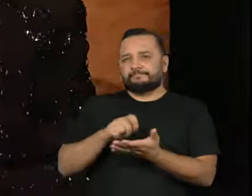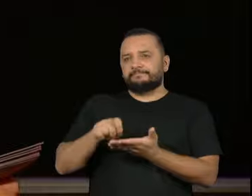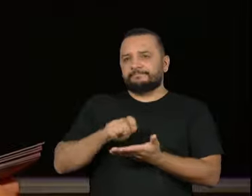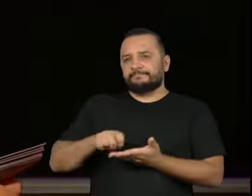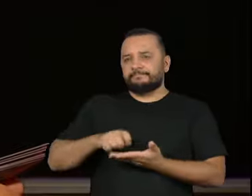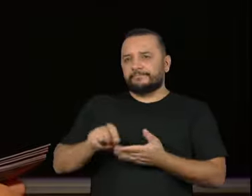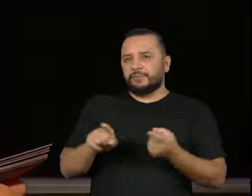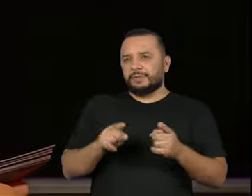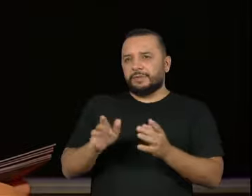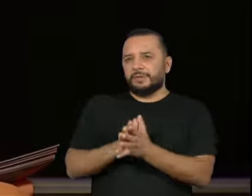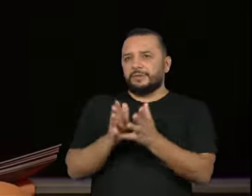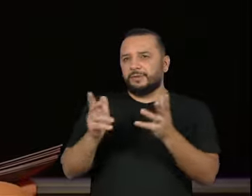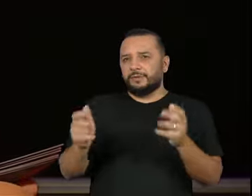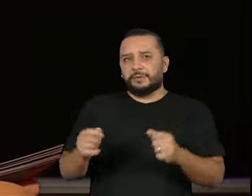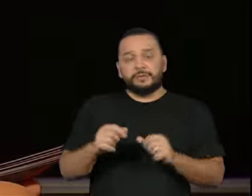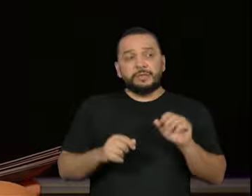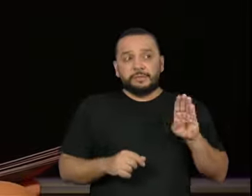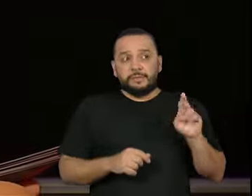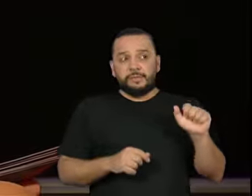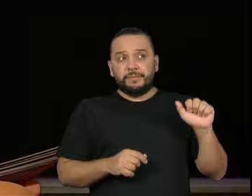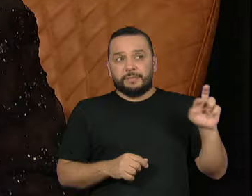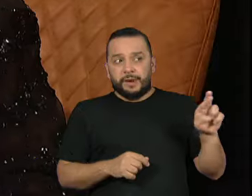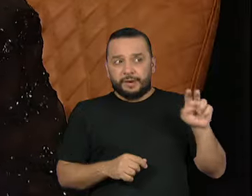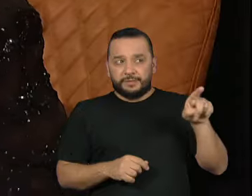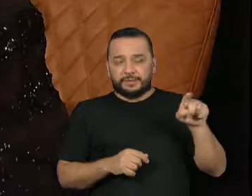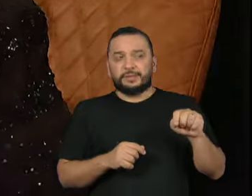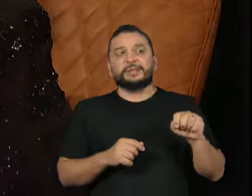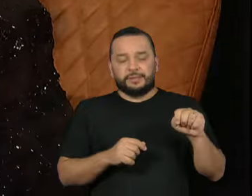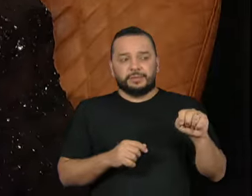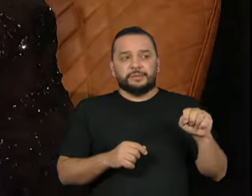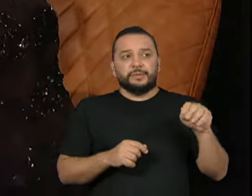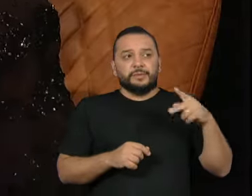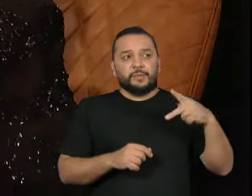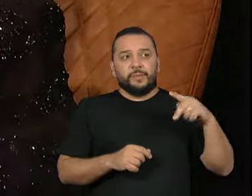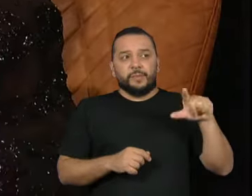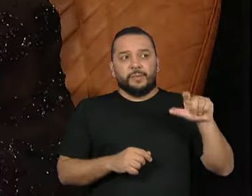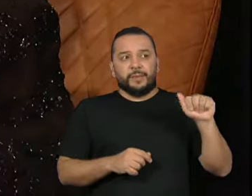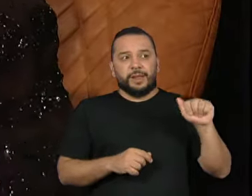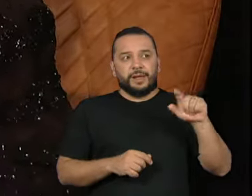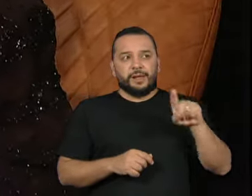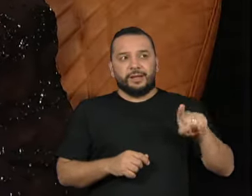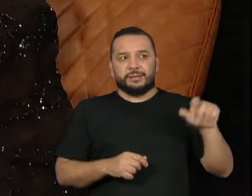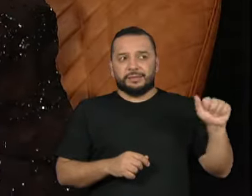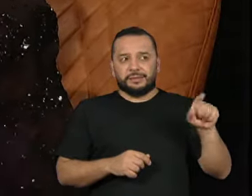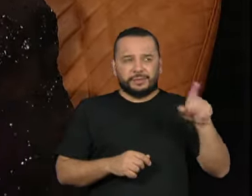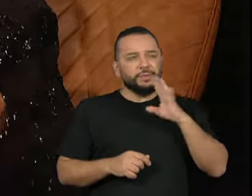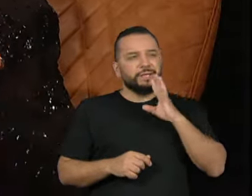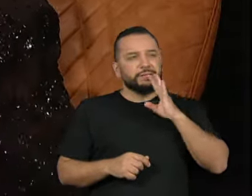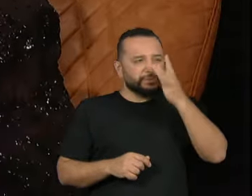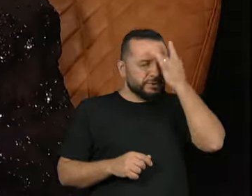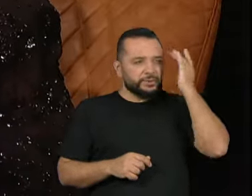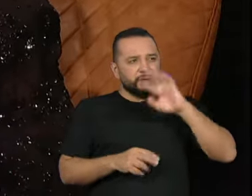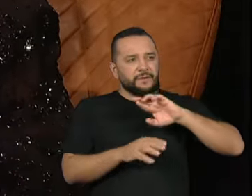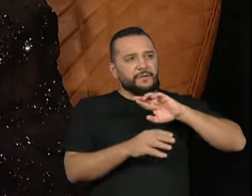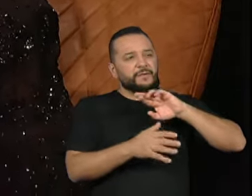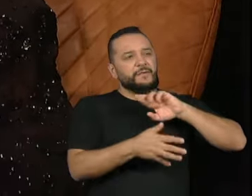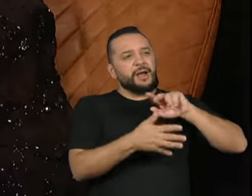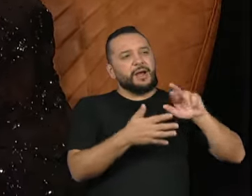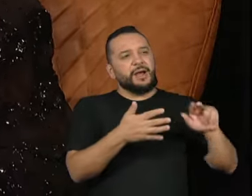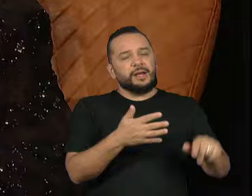no bar do Plaza, você conheceu um monte de gente também. Sim, eu fui. Artistas que fazem ela isso. me conhecia, né? E eu fui